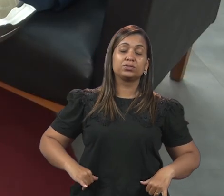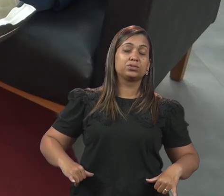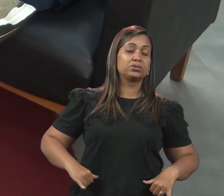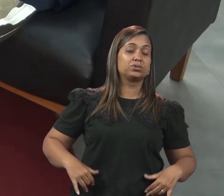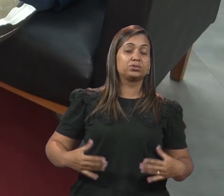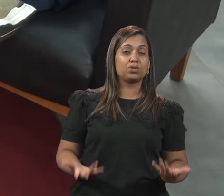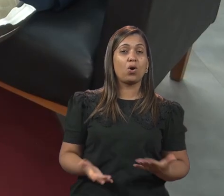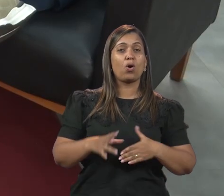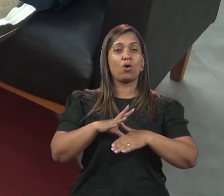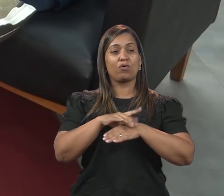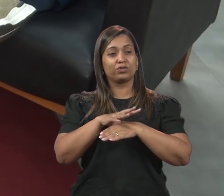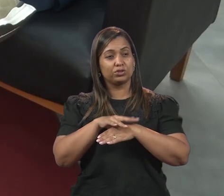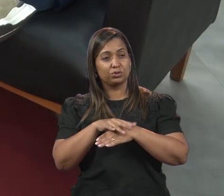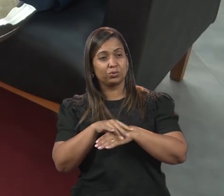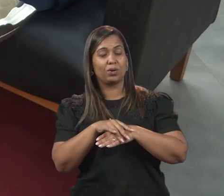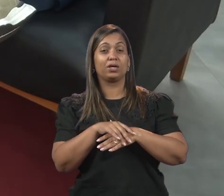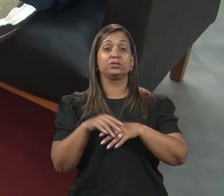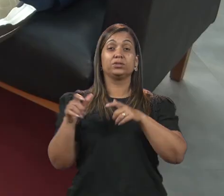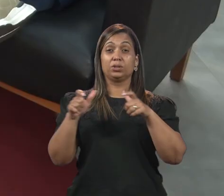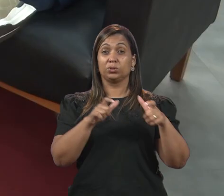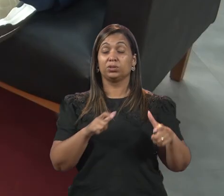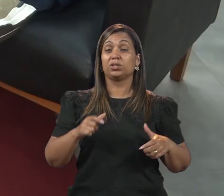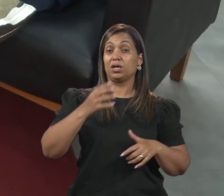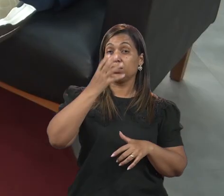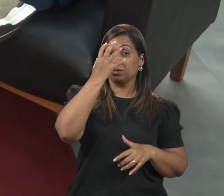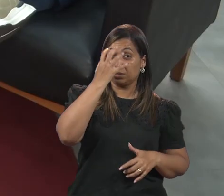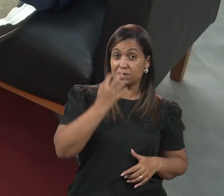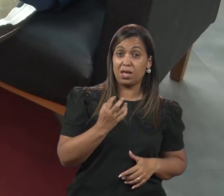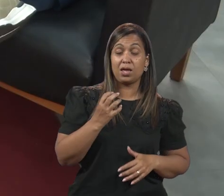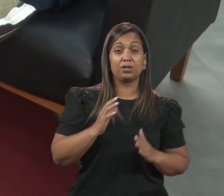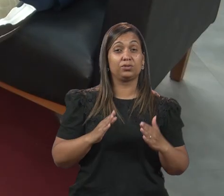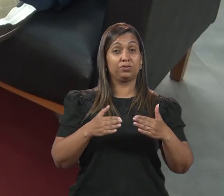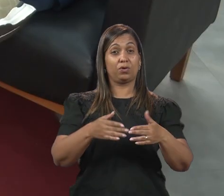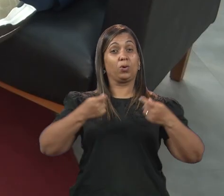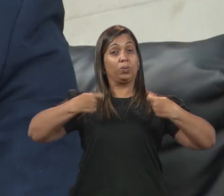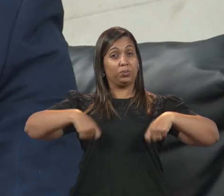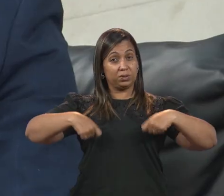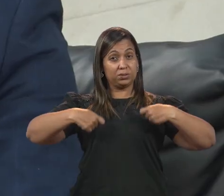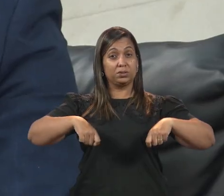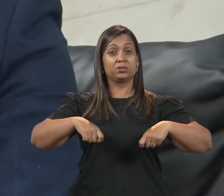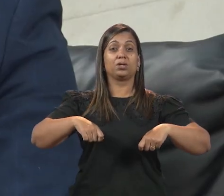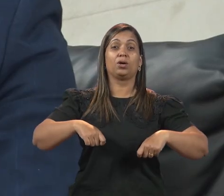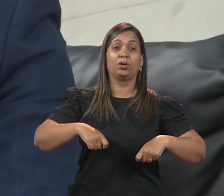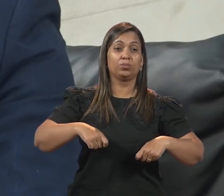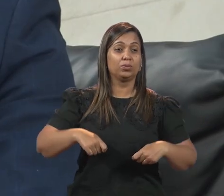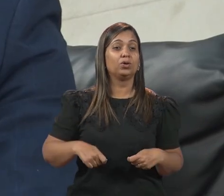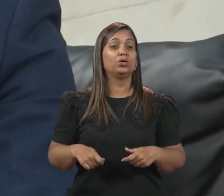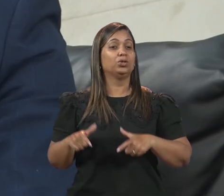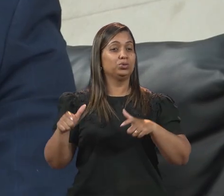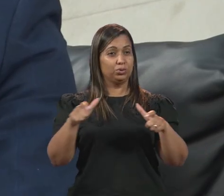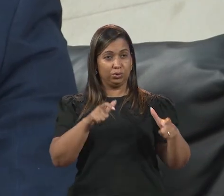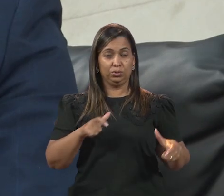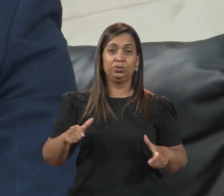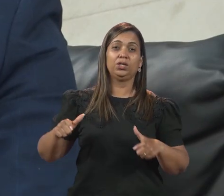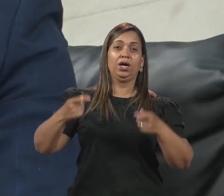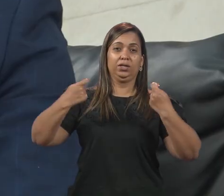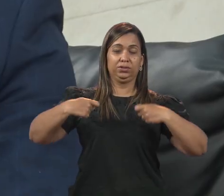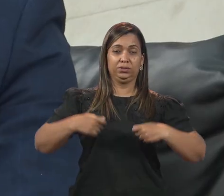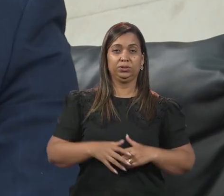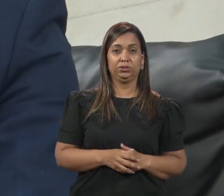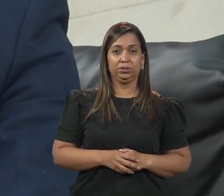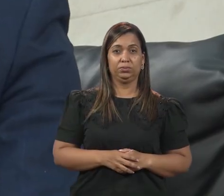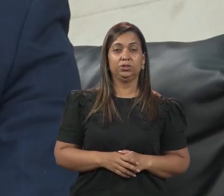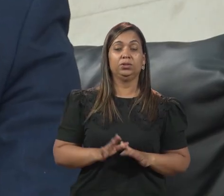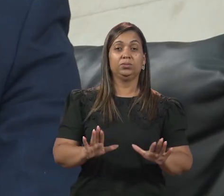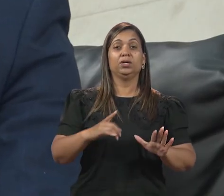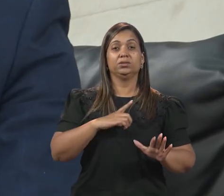síndrome. Nós temos lugares sérios especificados para isso, precisamos de ainda muitos espaços, né? Mas